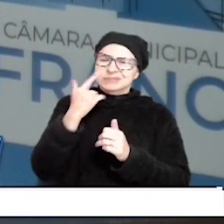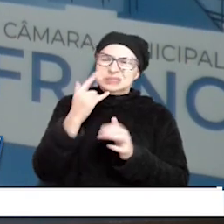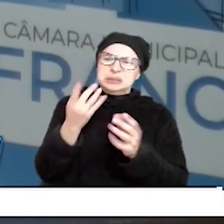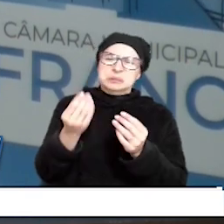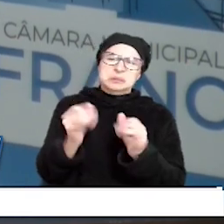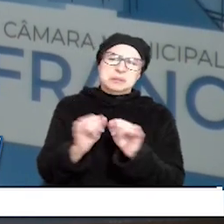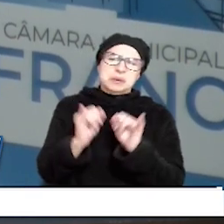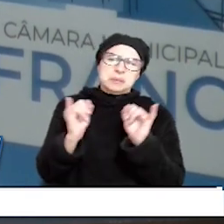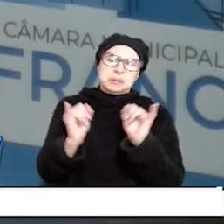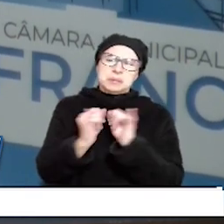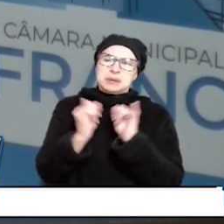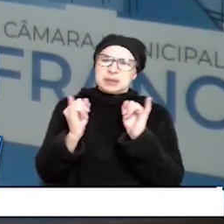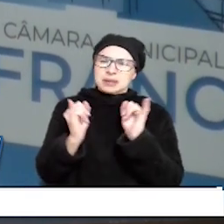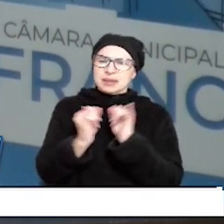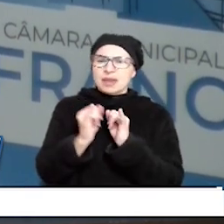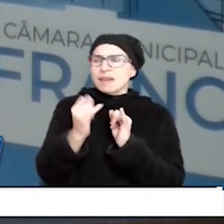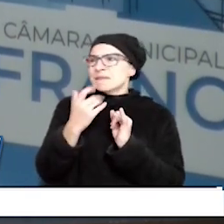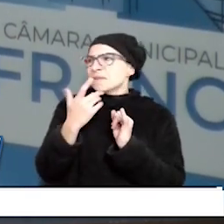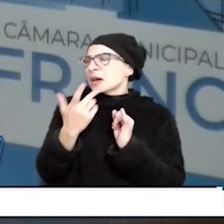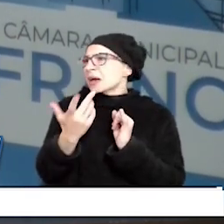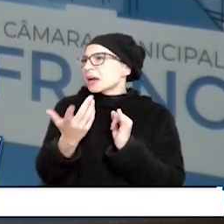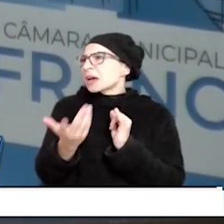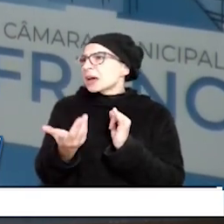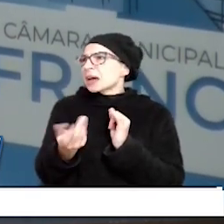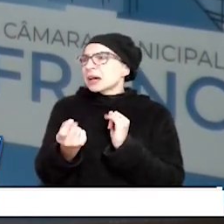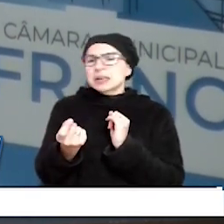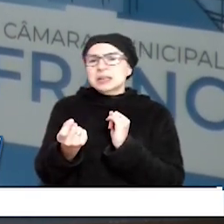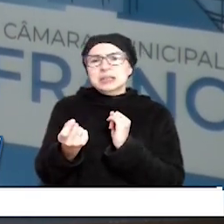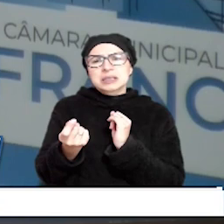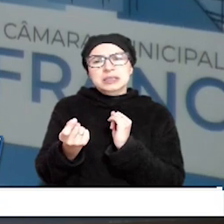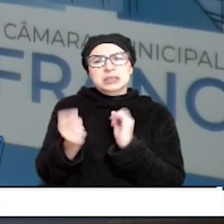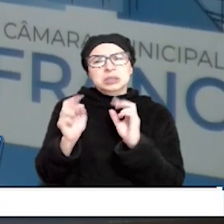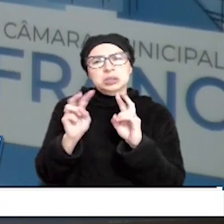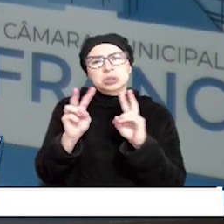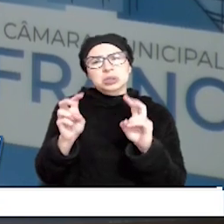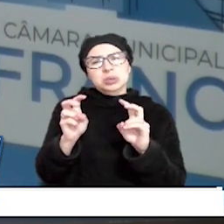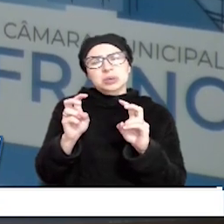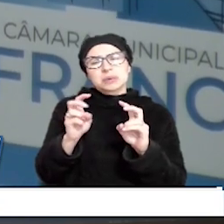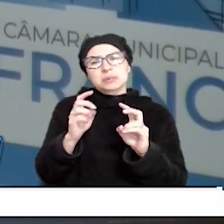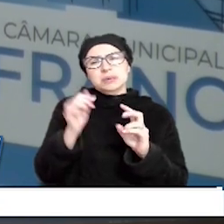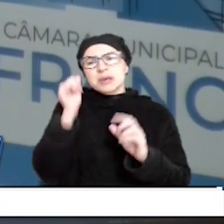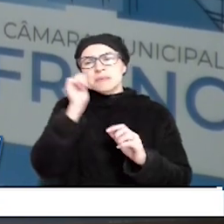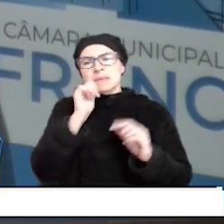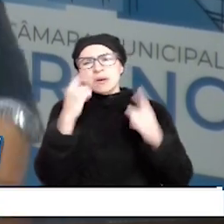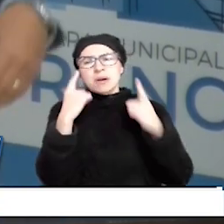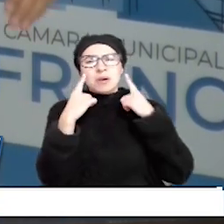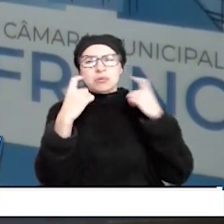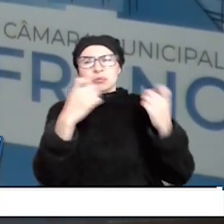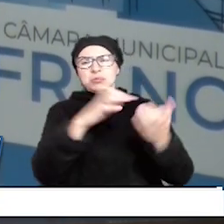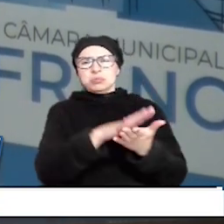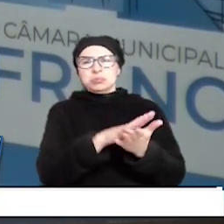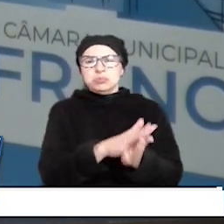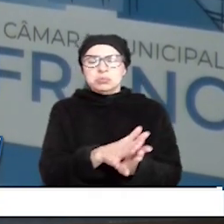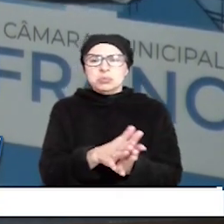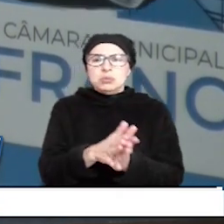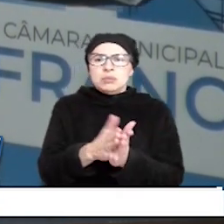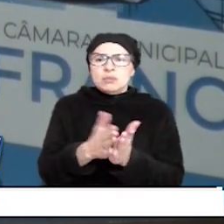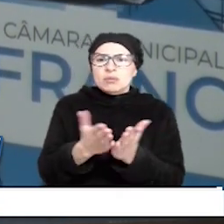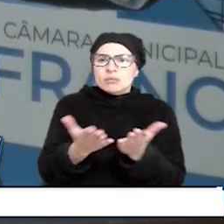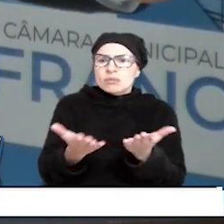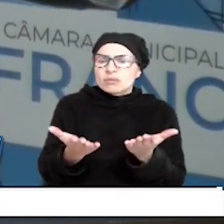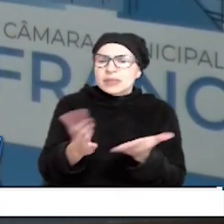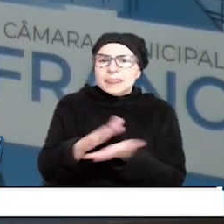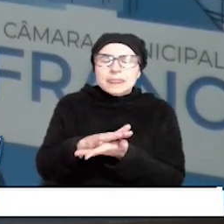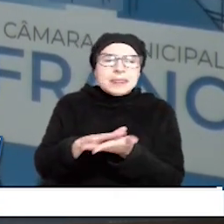bobagem, falar aqui sobre a questão de feminicídio, o que não tem absolutamente nada a ver com o